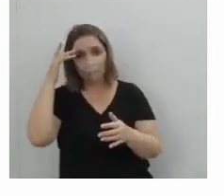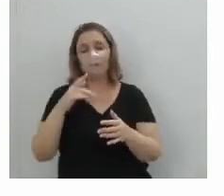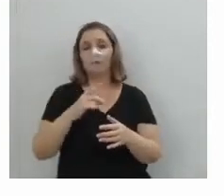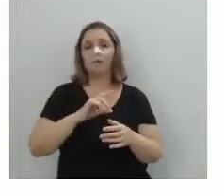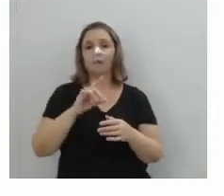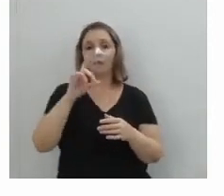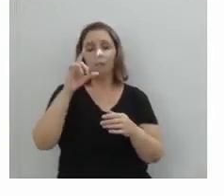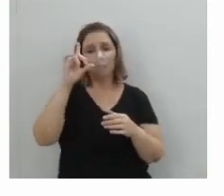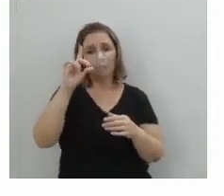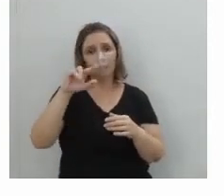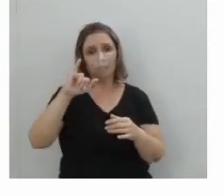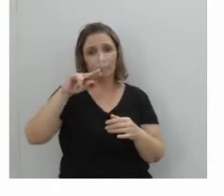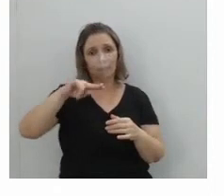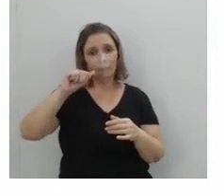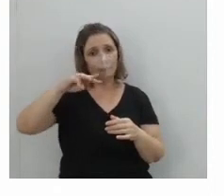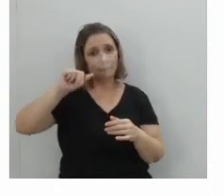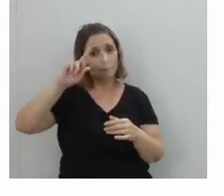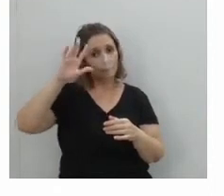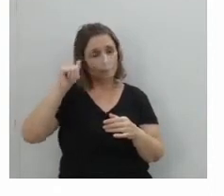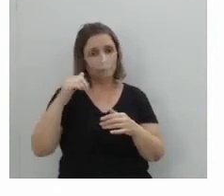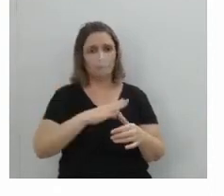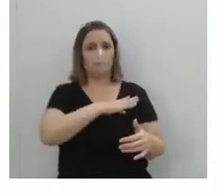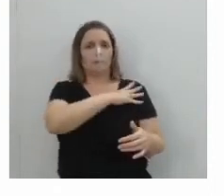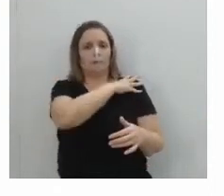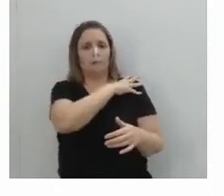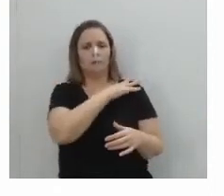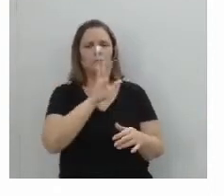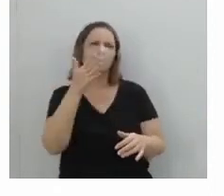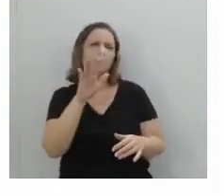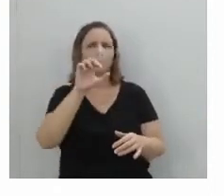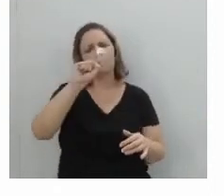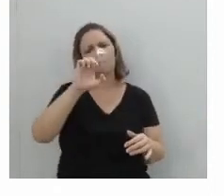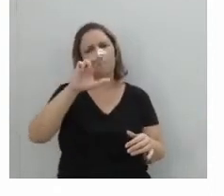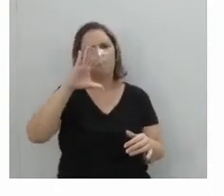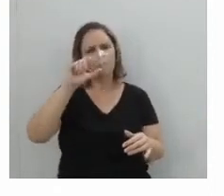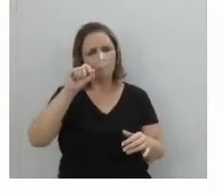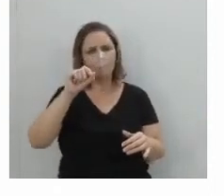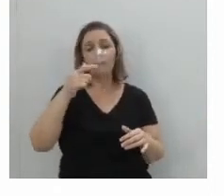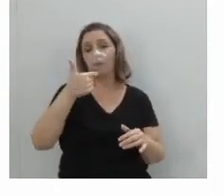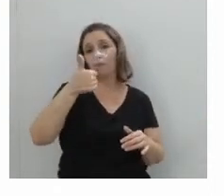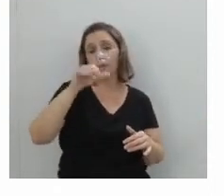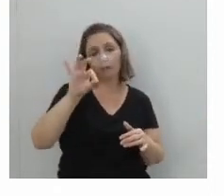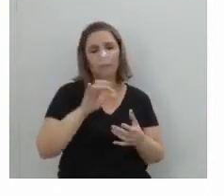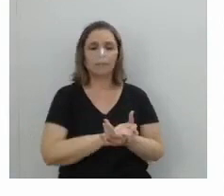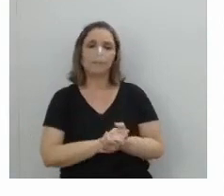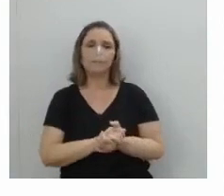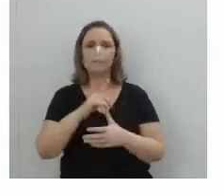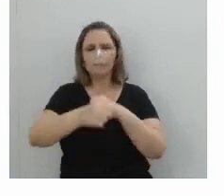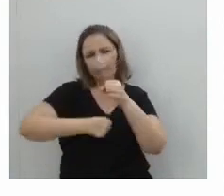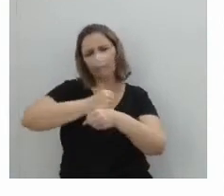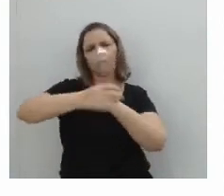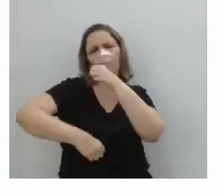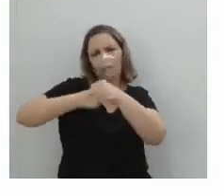expulsão desses dinamarqueses do seu país. Isso acontecia lá no século X. Essa ação era realizada